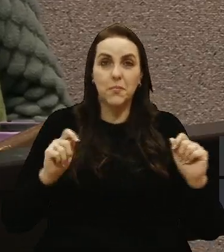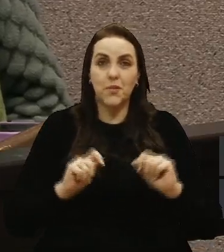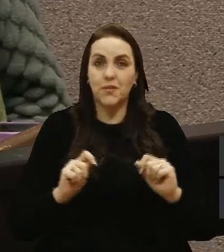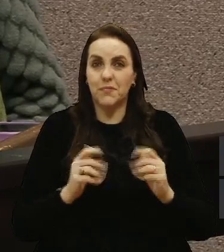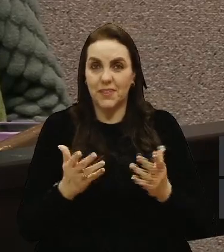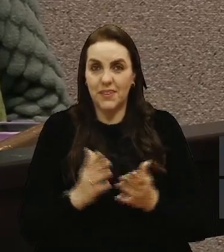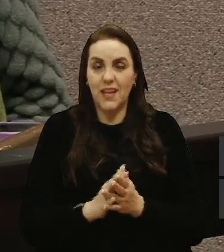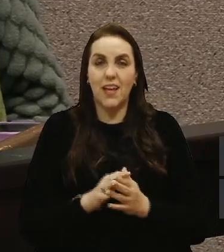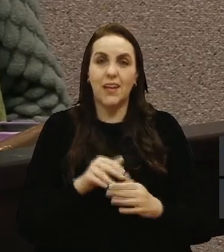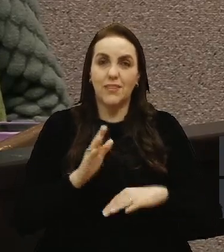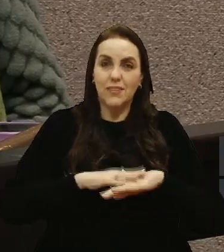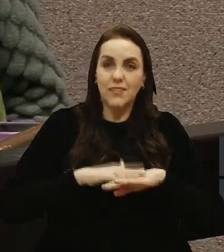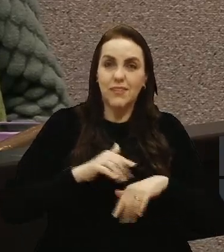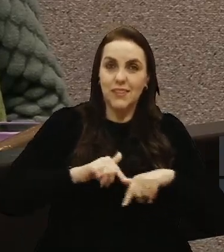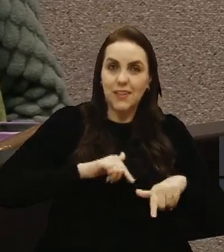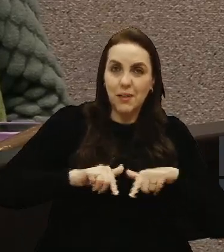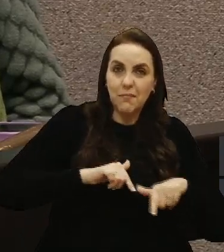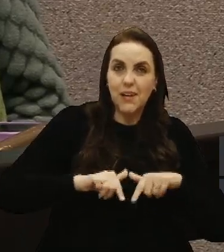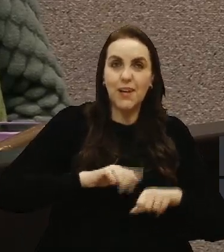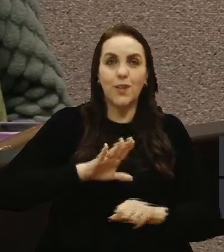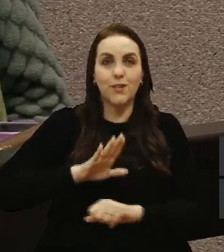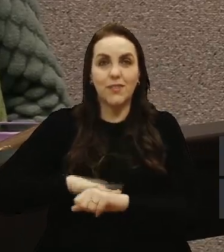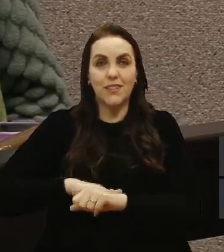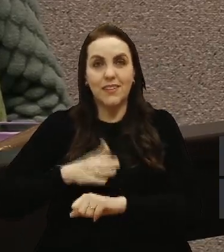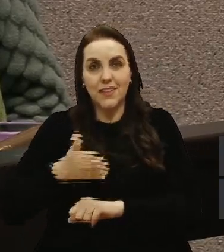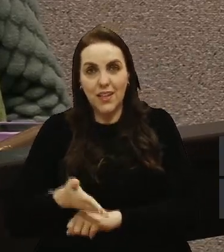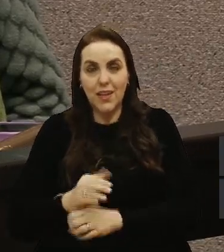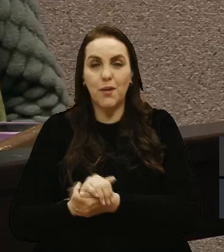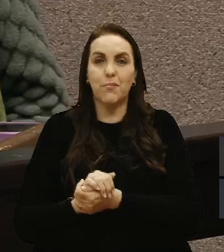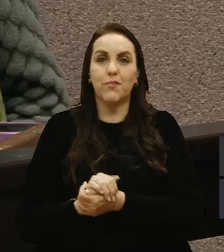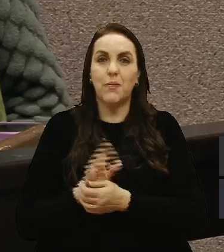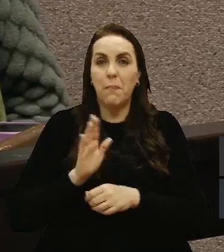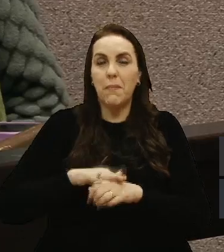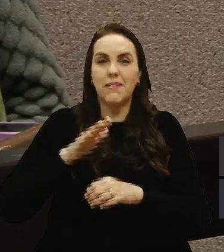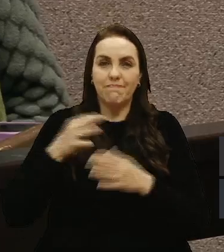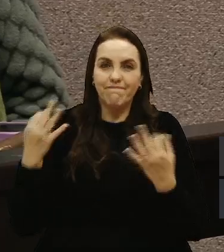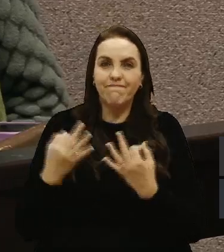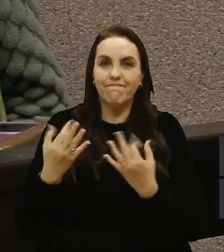o seu serviço, o seu tempo, muitas vezes que é o mais precioso.